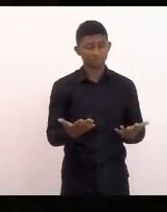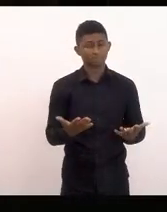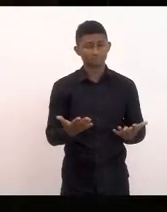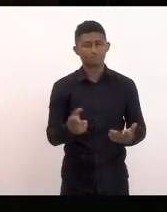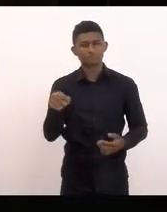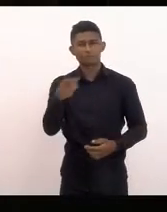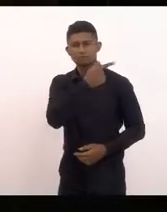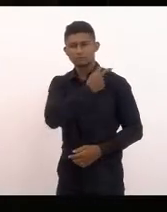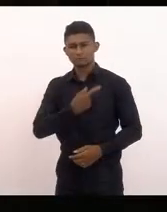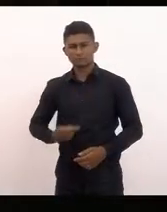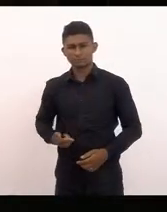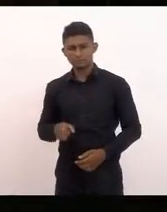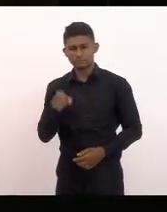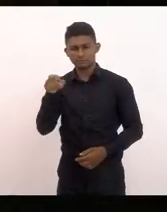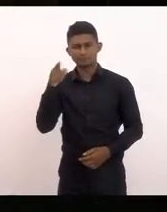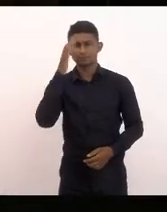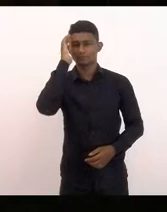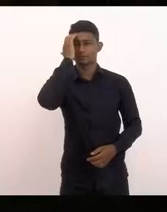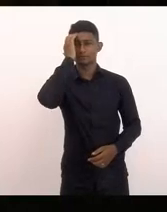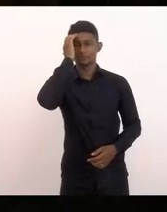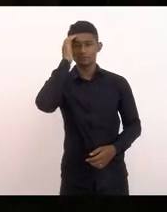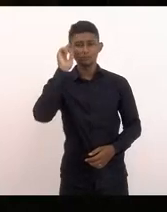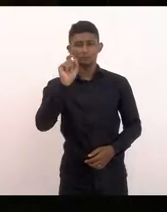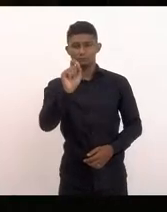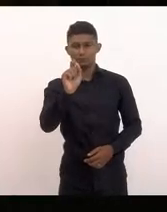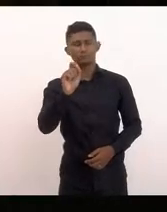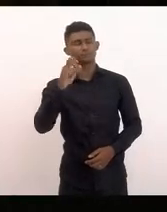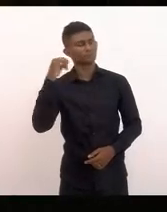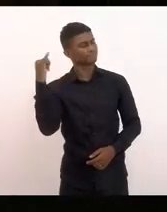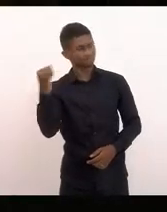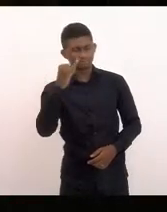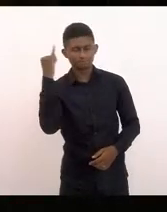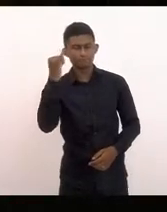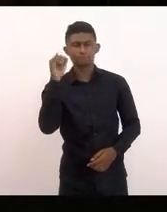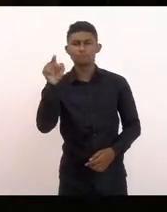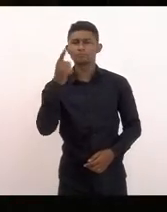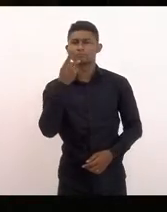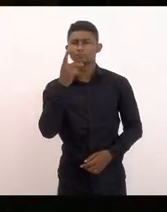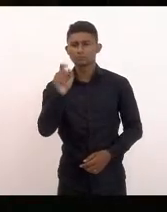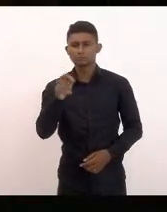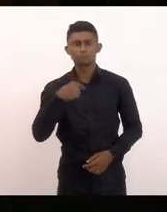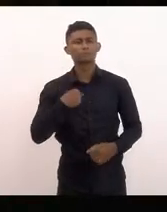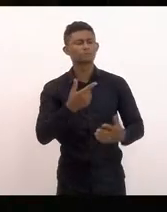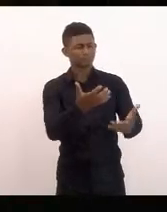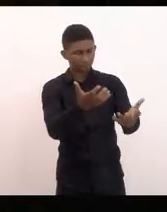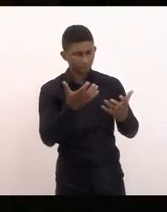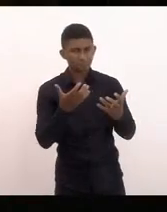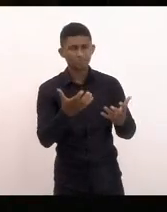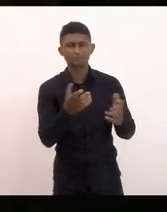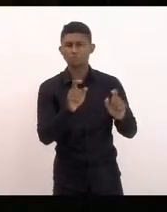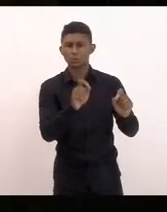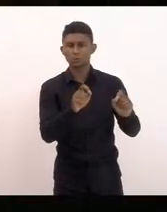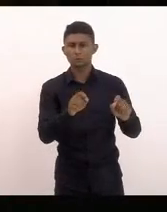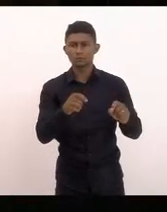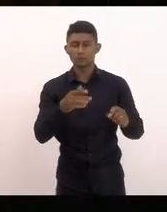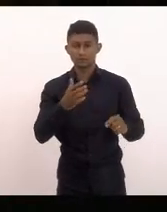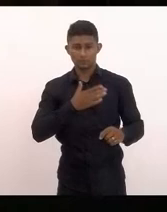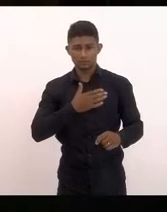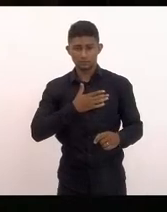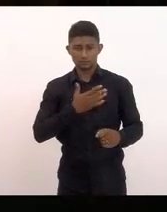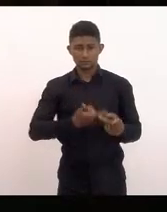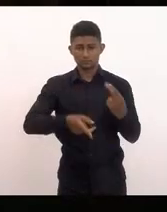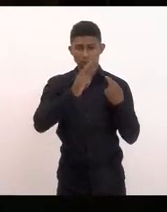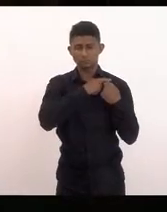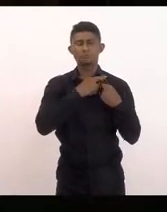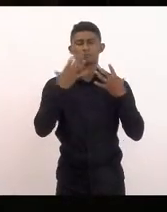Para corrigir isso, o governador, entendendo o mérito e a importância, diz: eu quero chamar a responsabilidade e